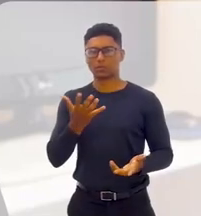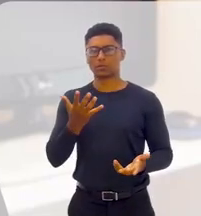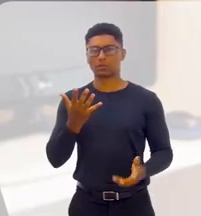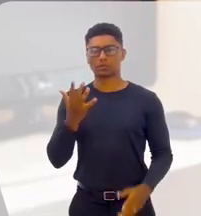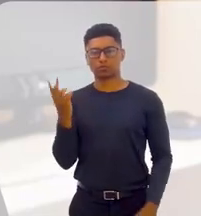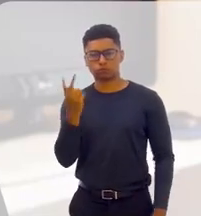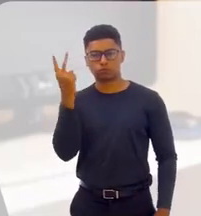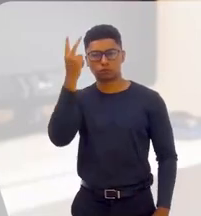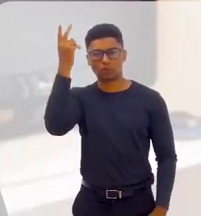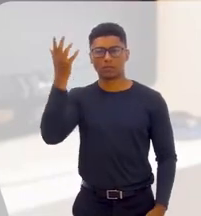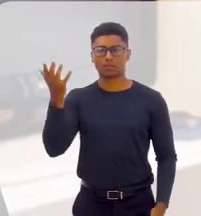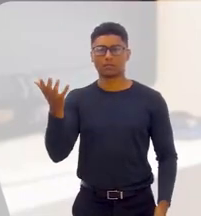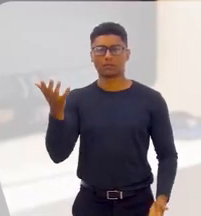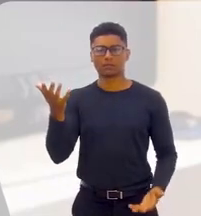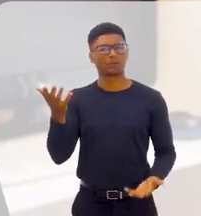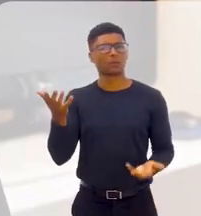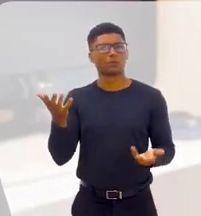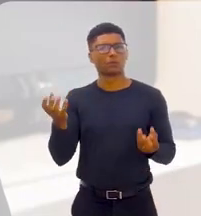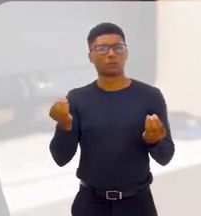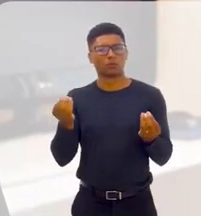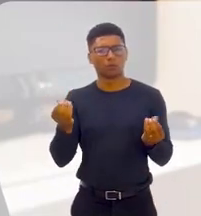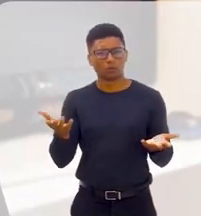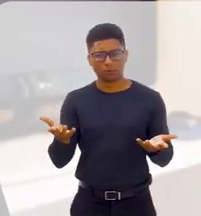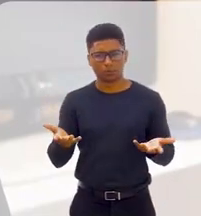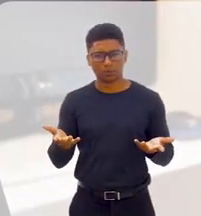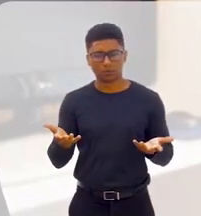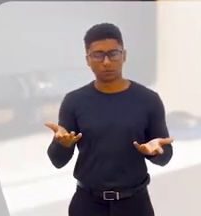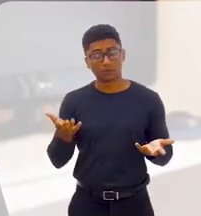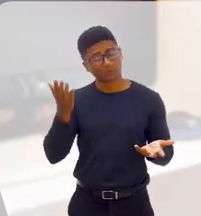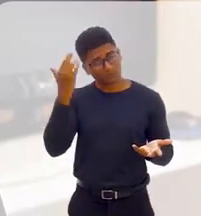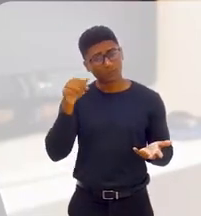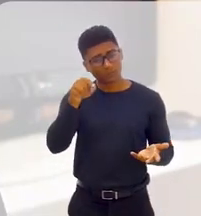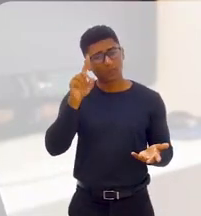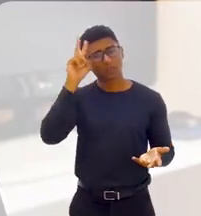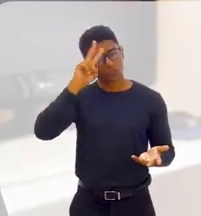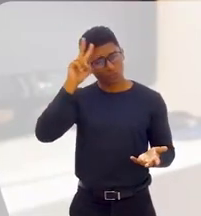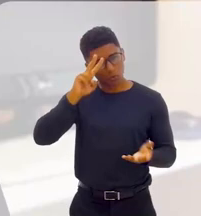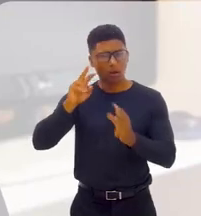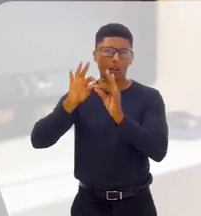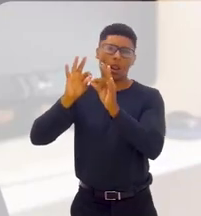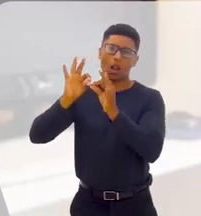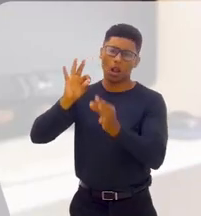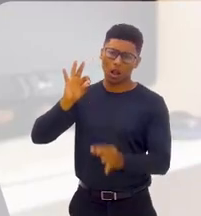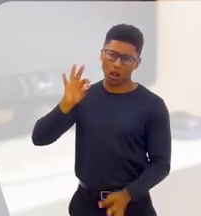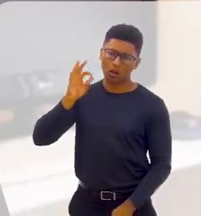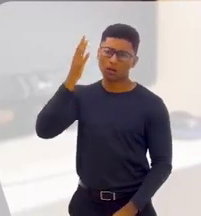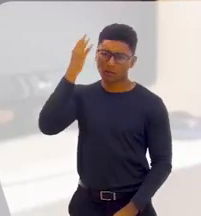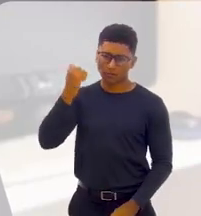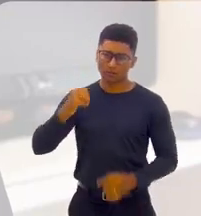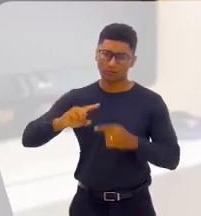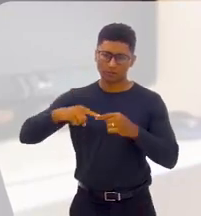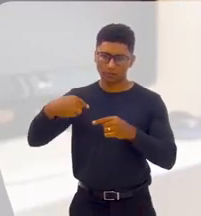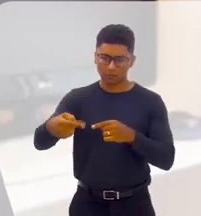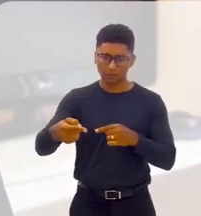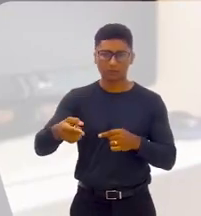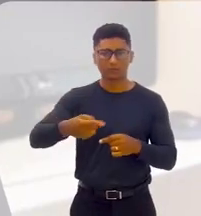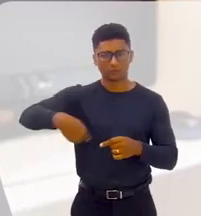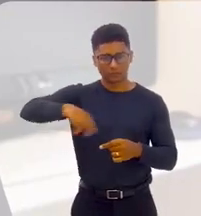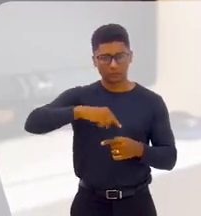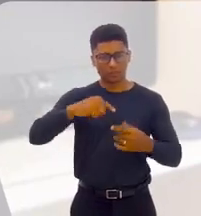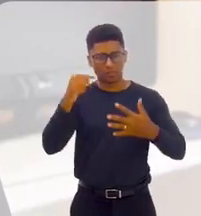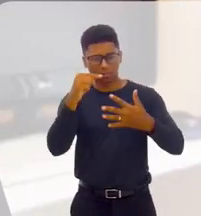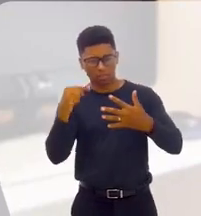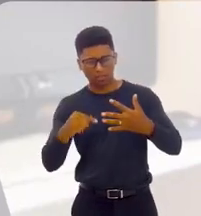de valorização, como é que foi? Claro que eu sei que a tua história é longa e a gente daqui a pouco vai